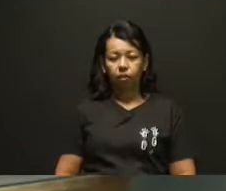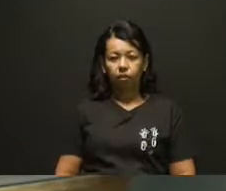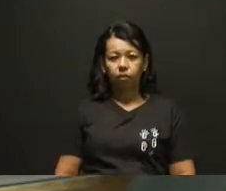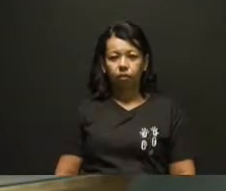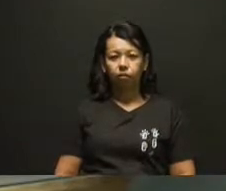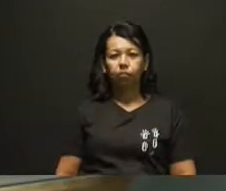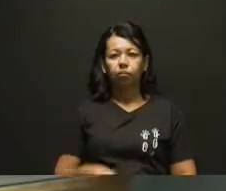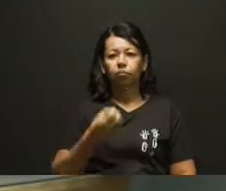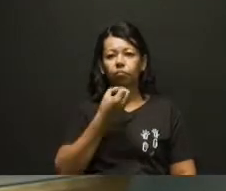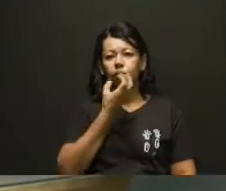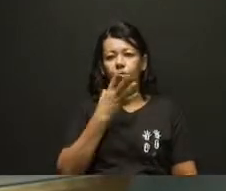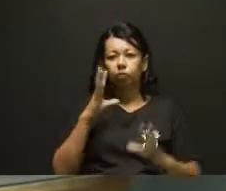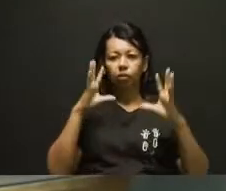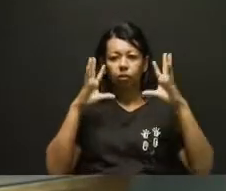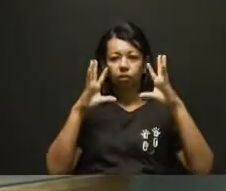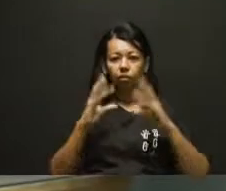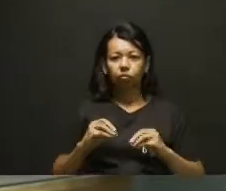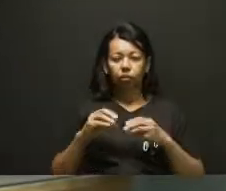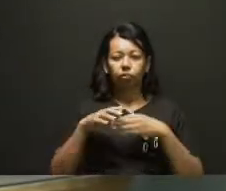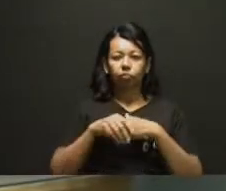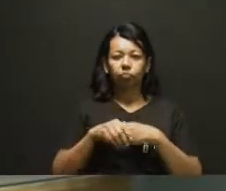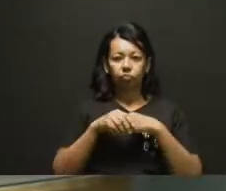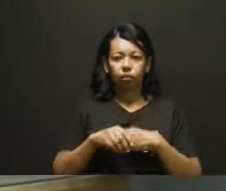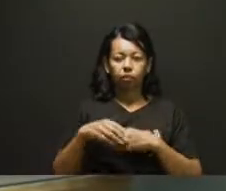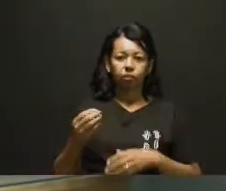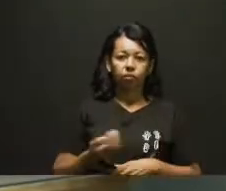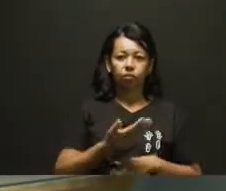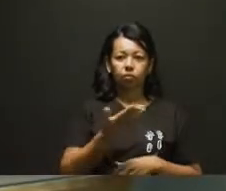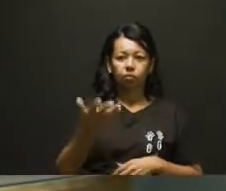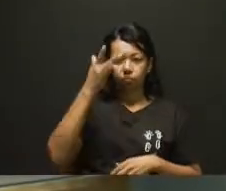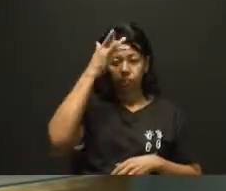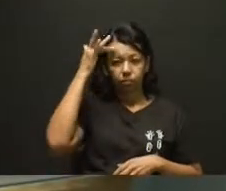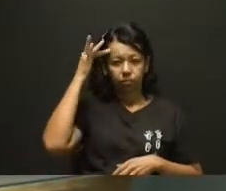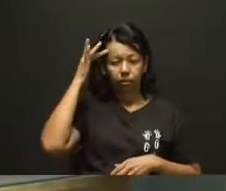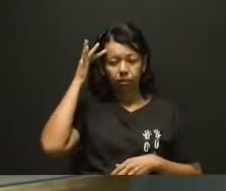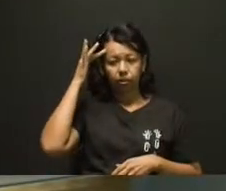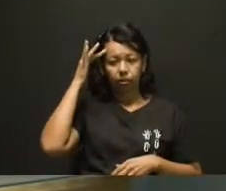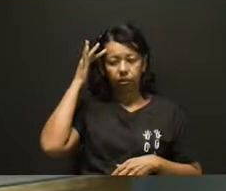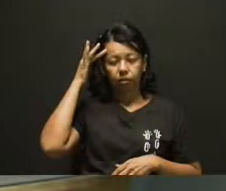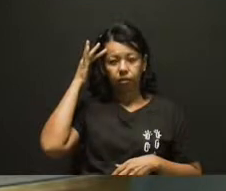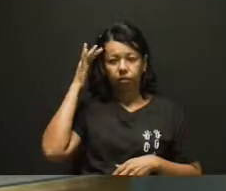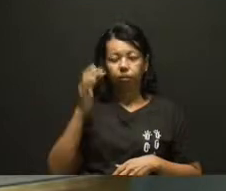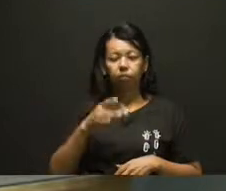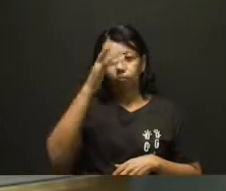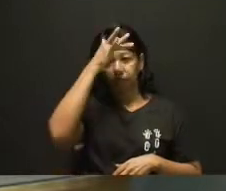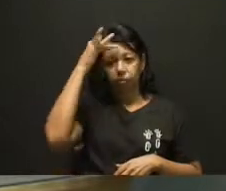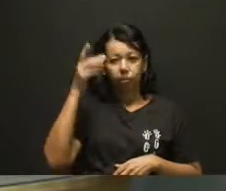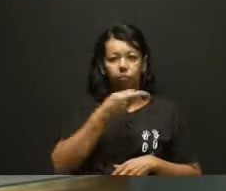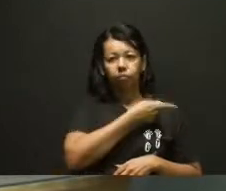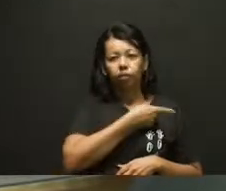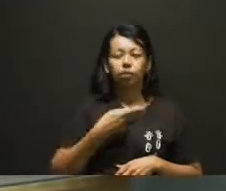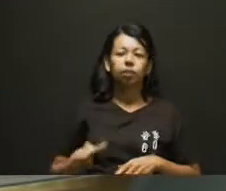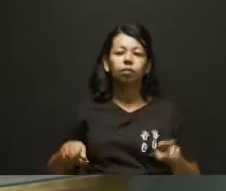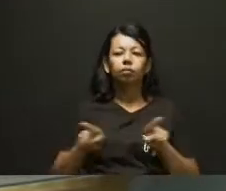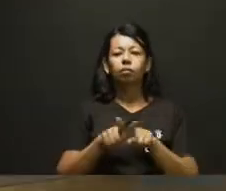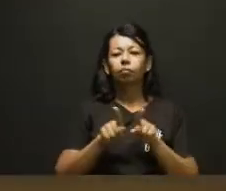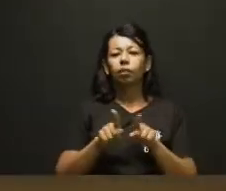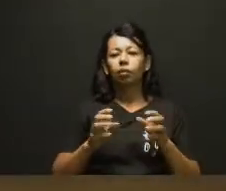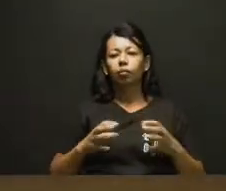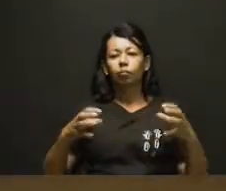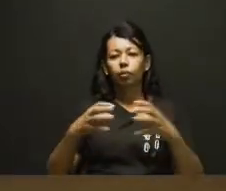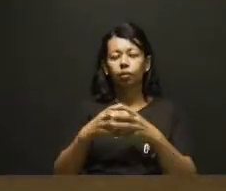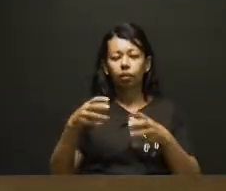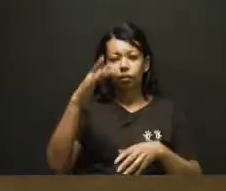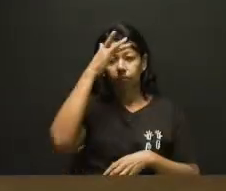boa noite cumprimento a todos os presentes aqui na pessoa do presidente também a toda a comunidade na